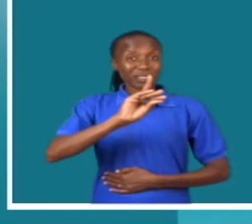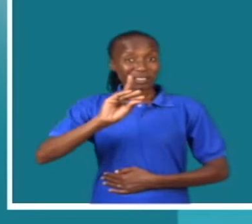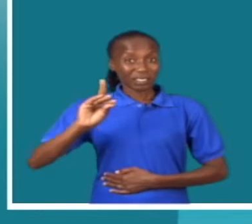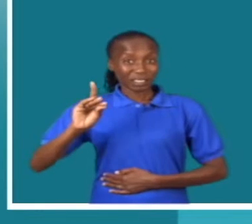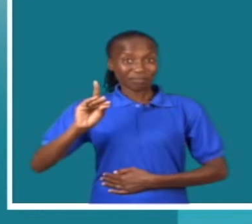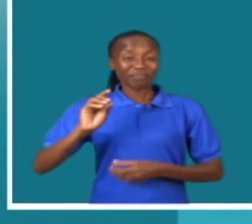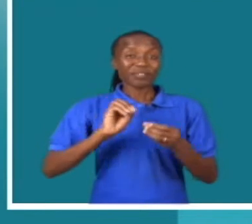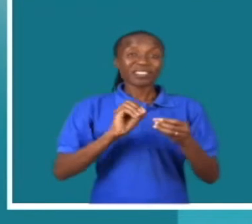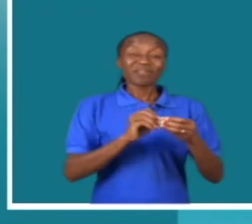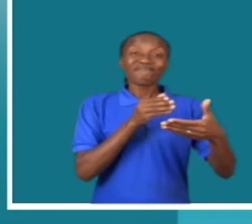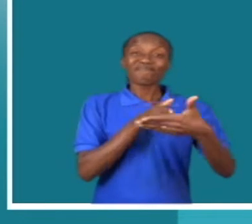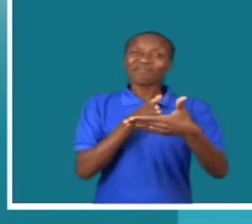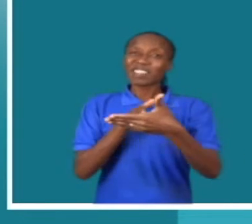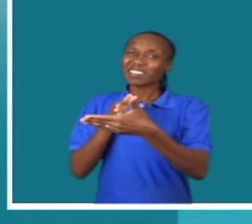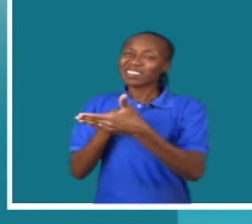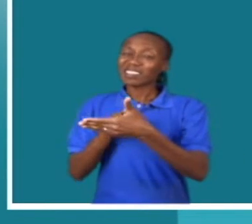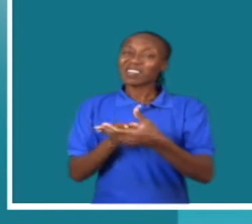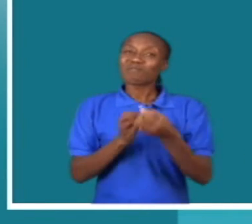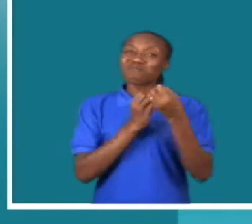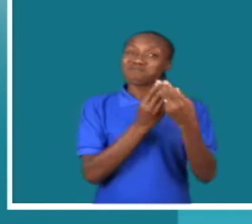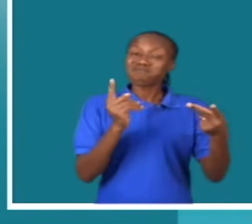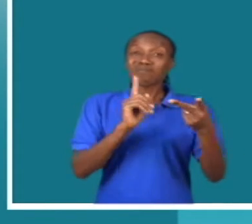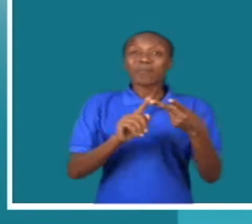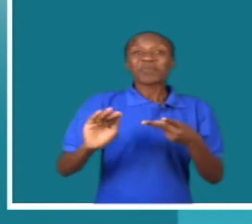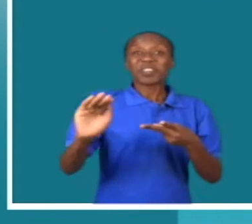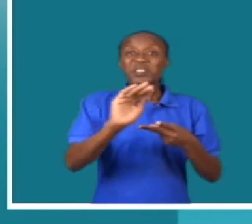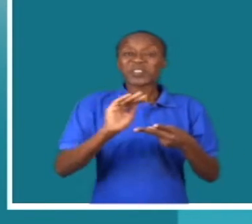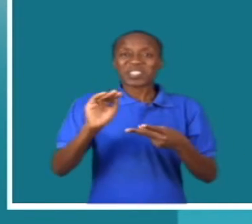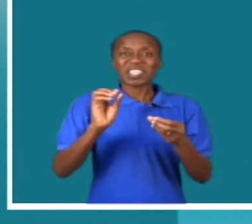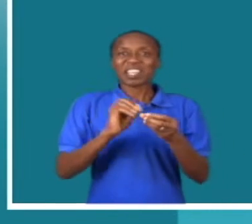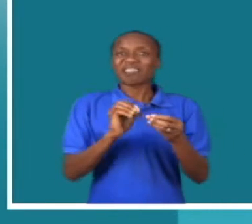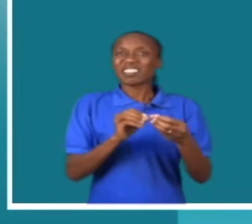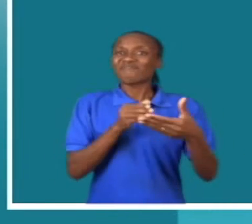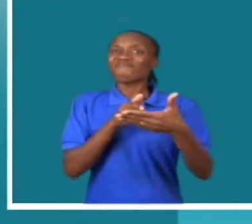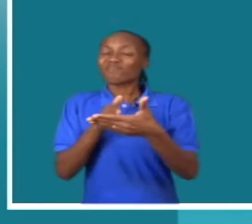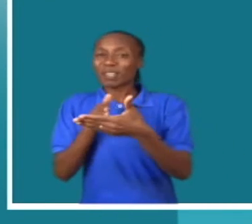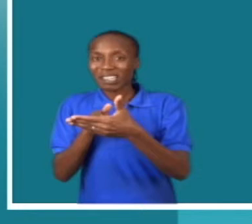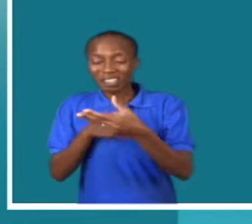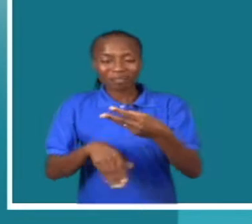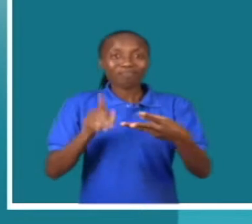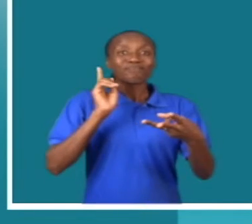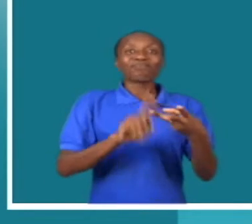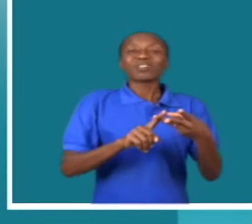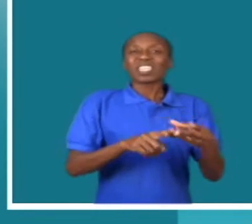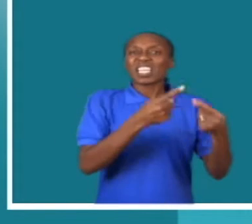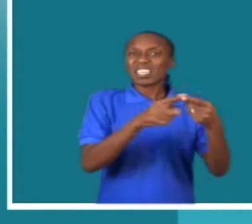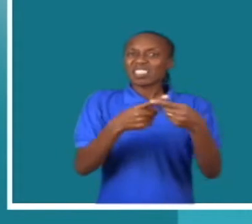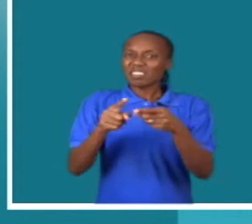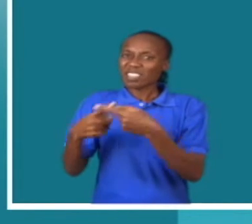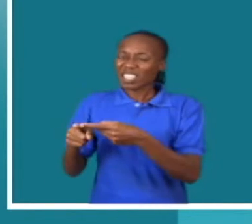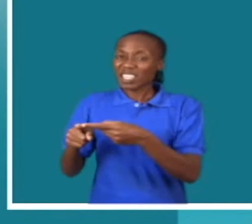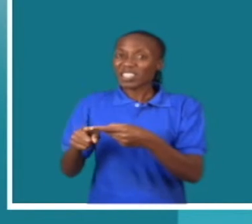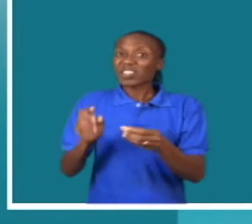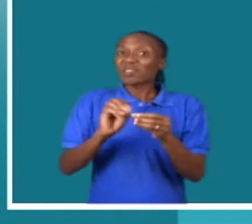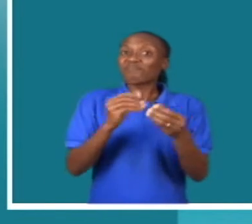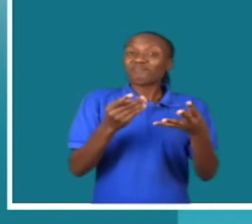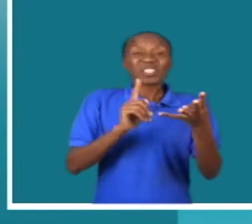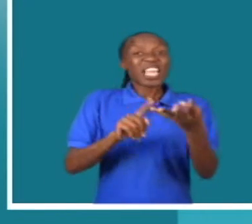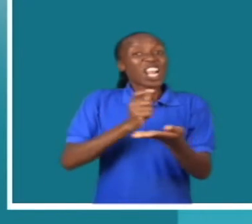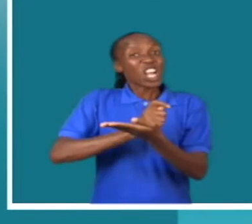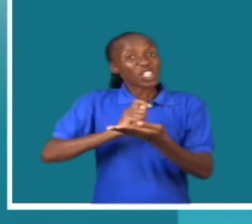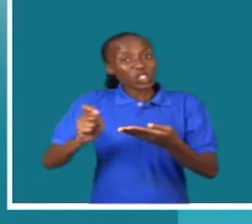tem ultrapassado várias barreiras. Ela é rejeitada na sociedade, em vários sentidos.